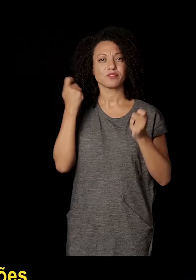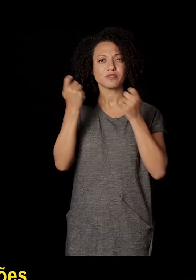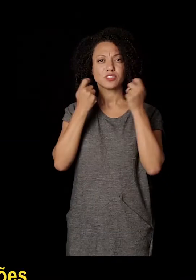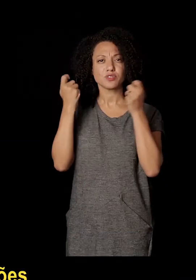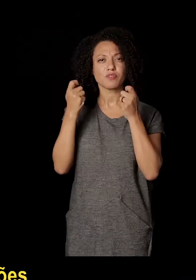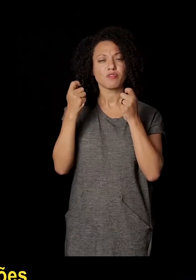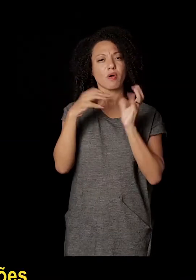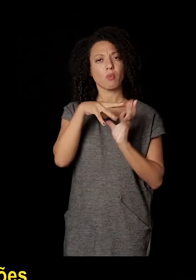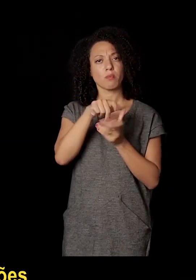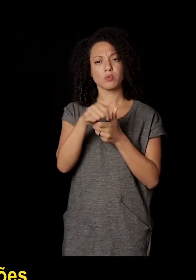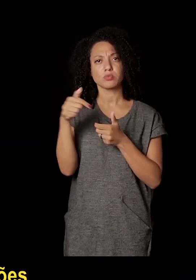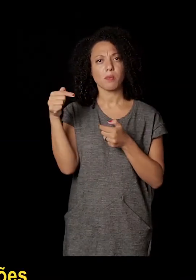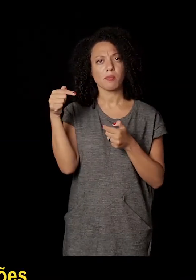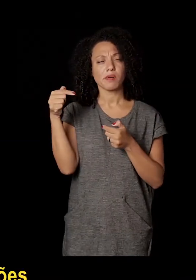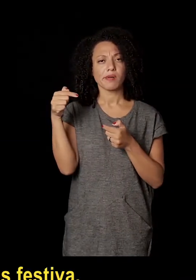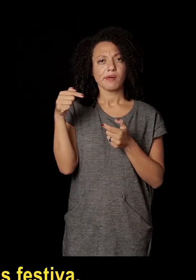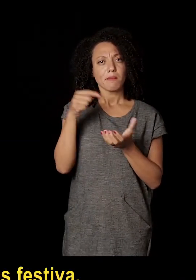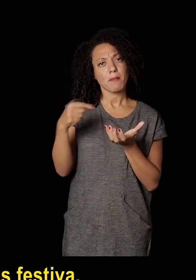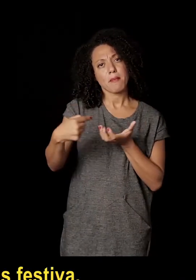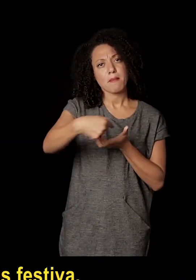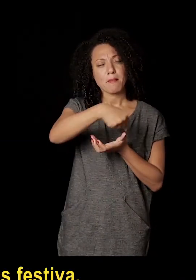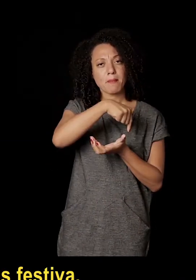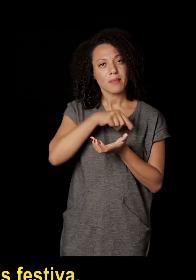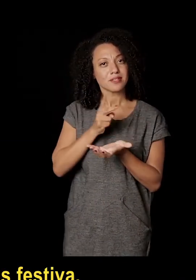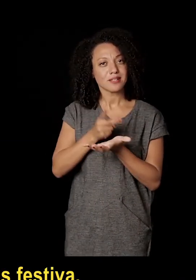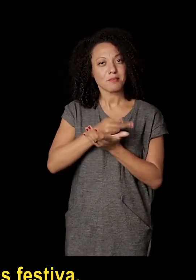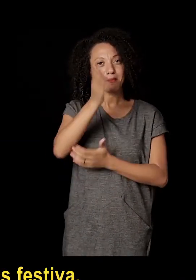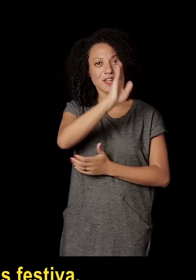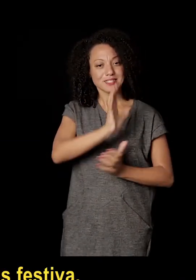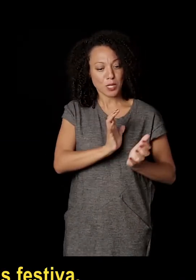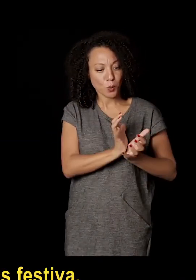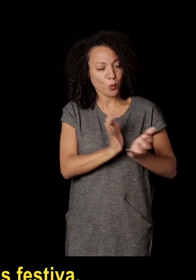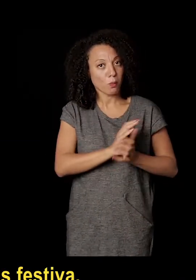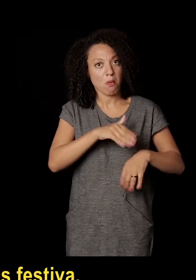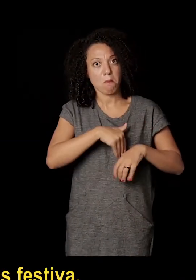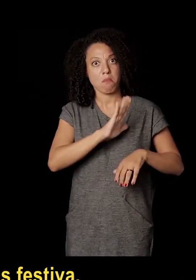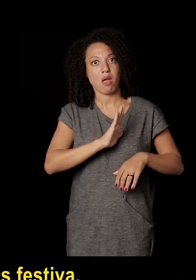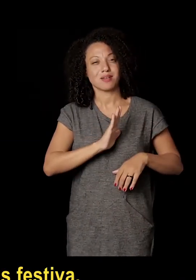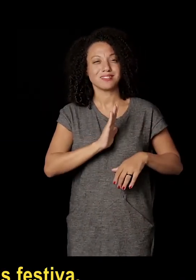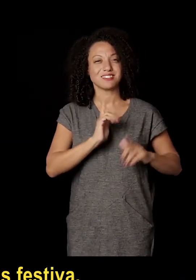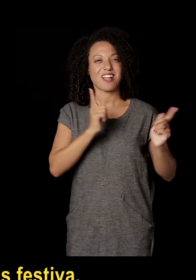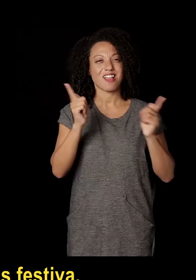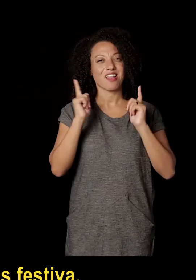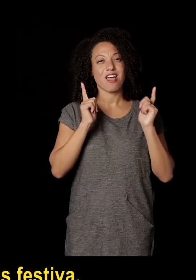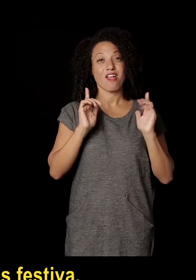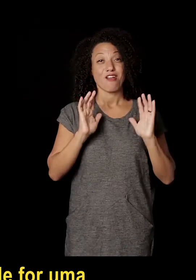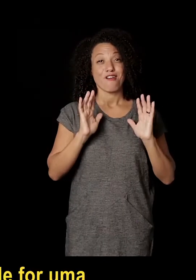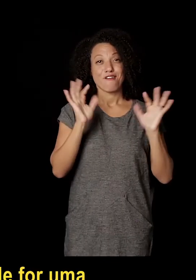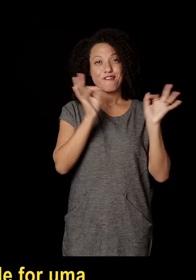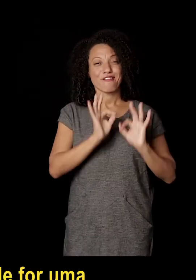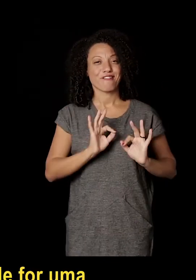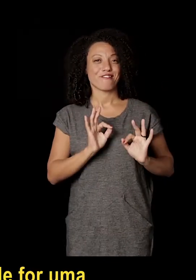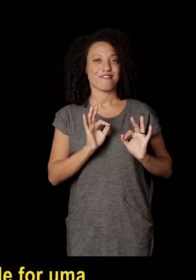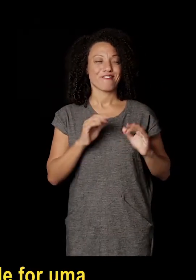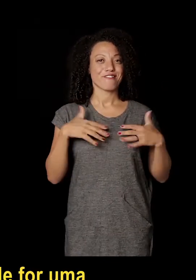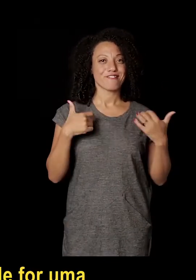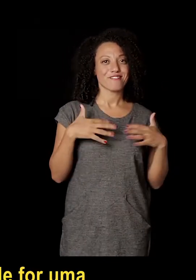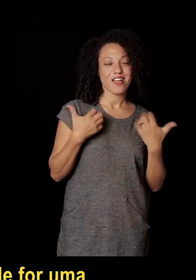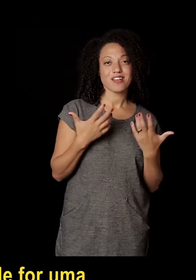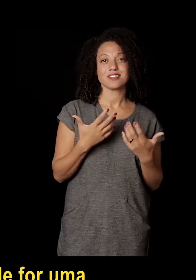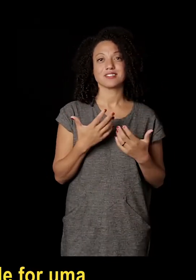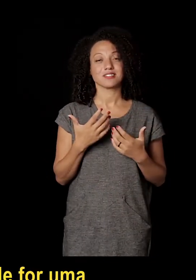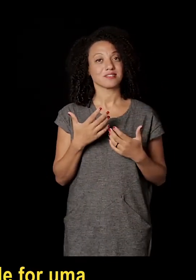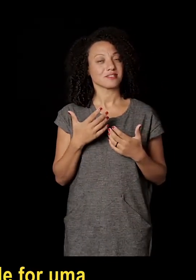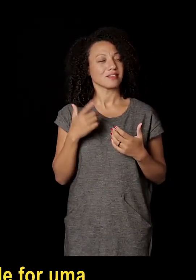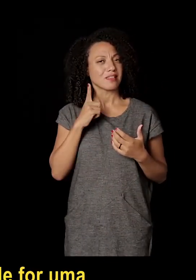mundo inteiro. Então, a delegação brasileira era mais festiva, como toda a delegação brasileira, em sempre, nos colóquios, em Houston, onde você for uma